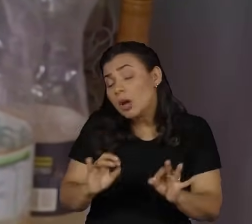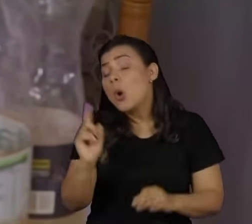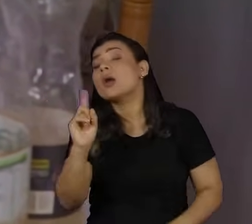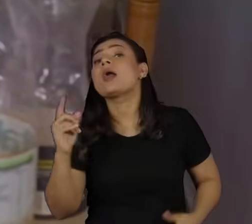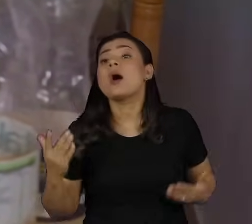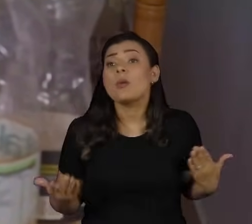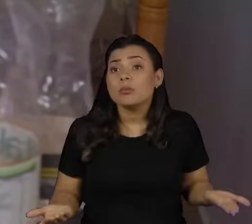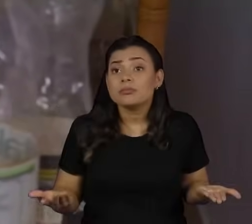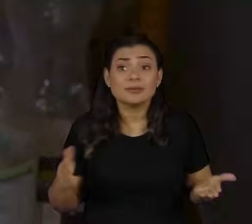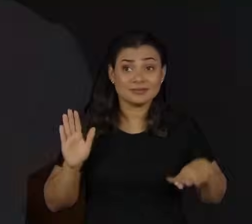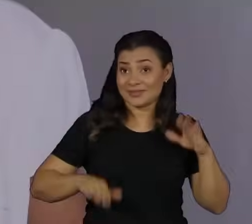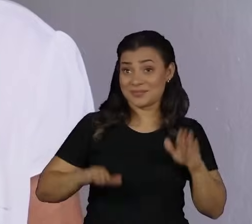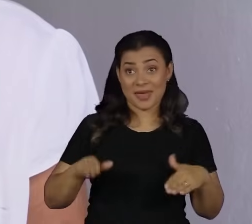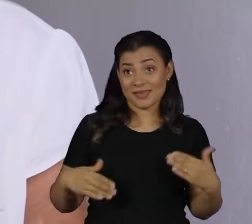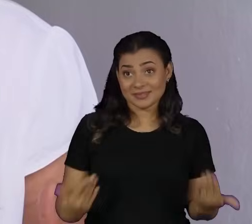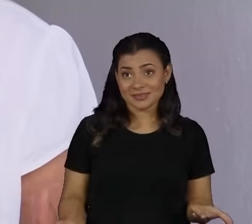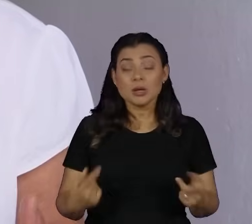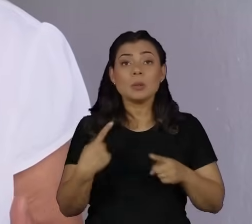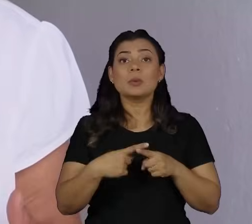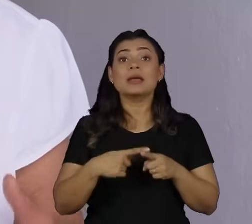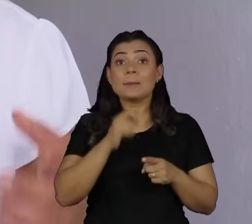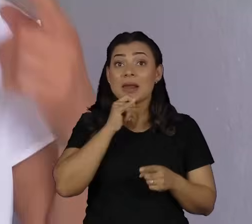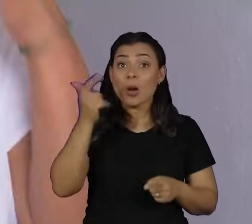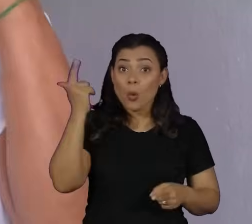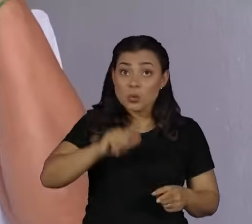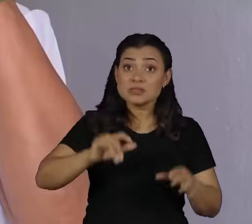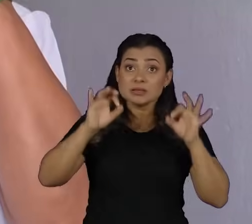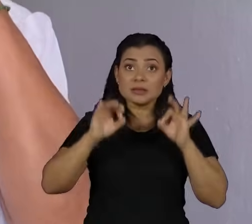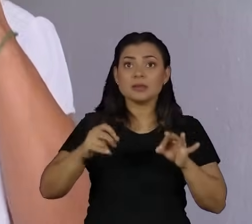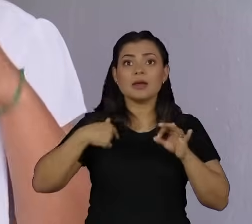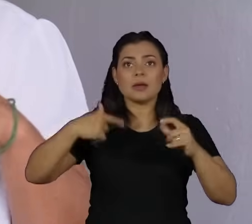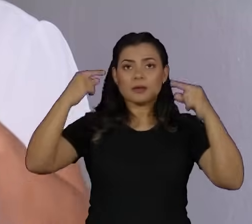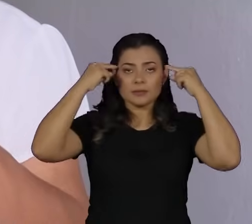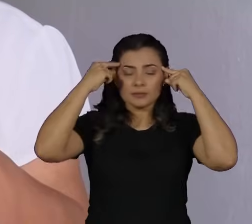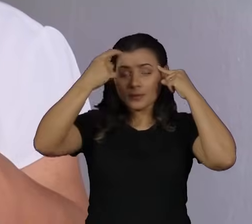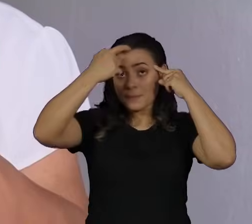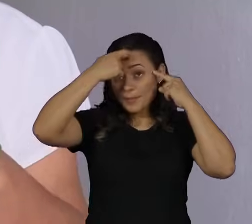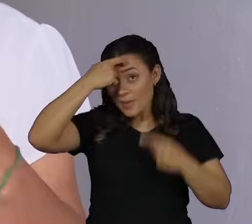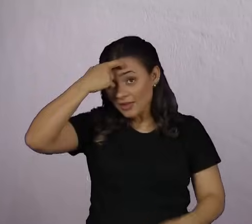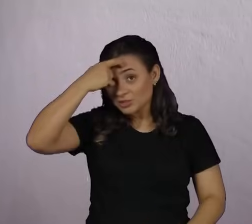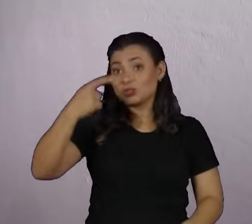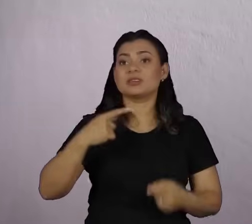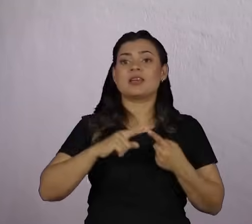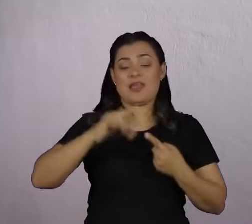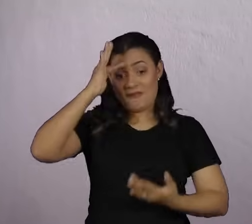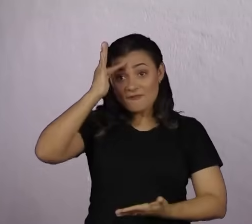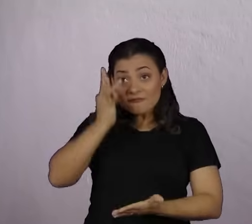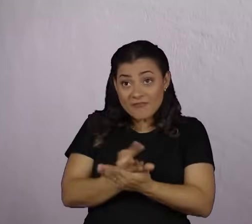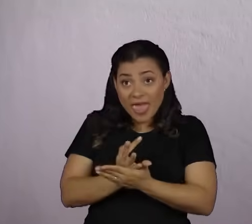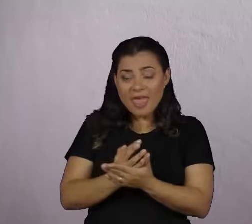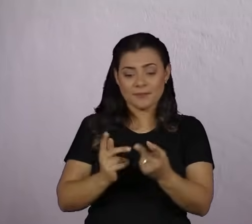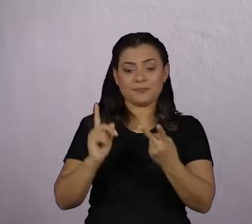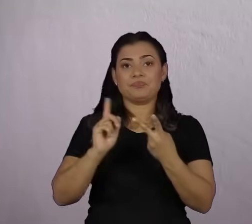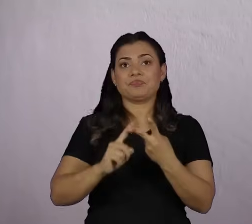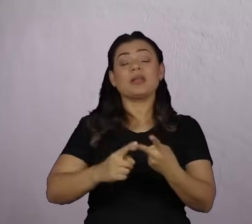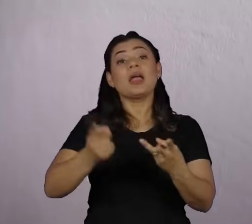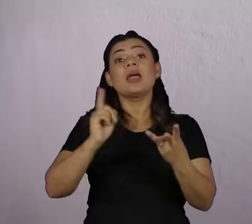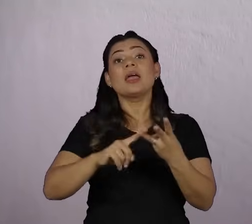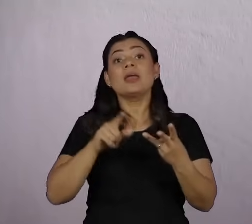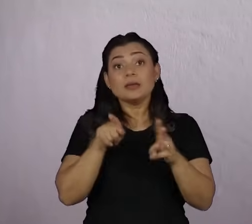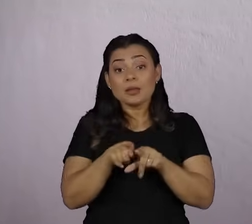está pedindo, tá? Por quê? Para a simpatia funcionar, tem que ser o seu mental, tem que ser a sua fé e seguir o